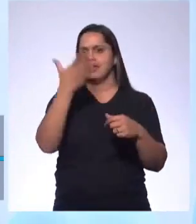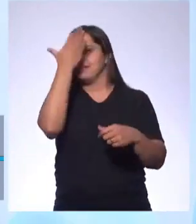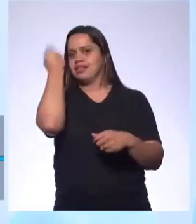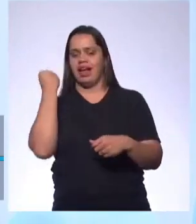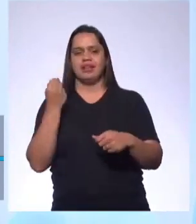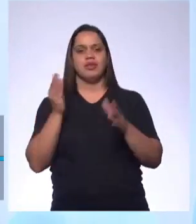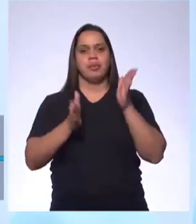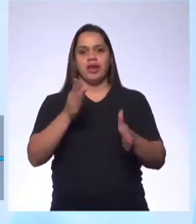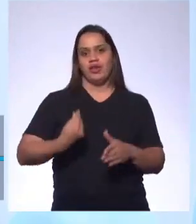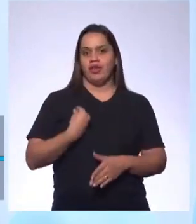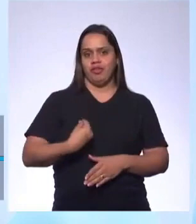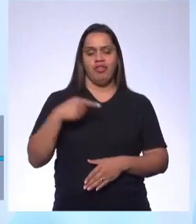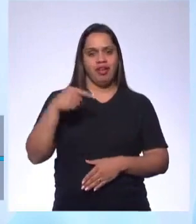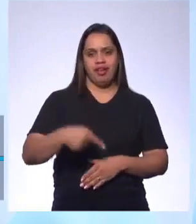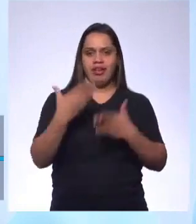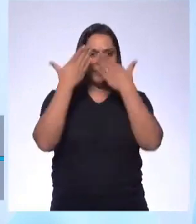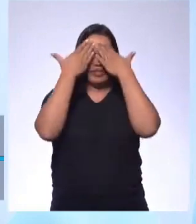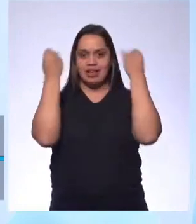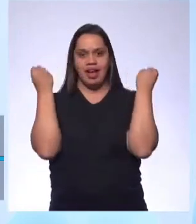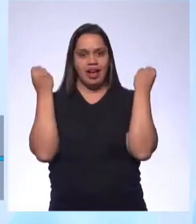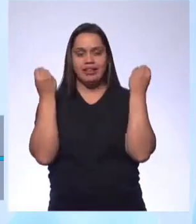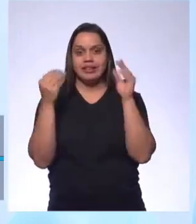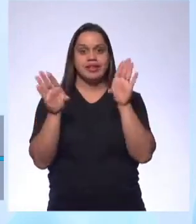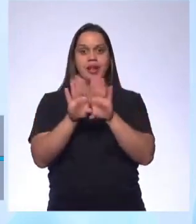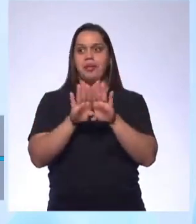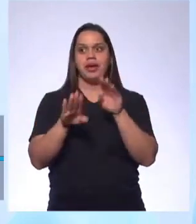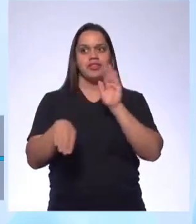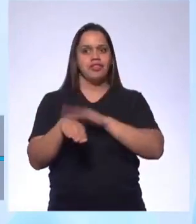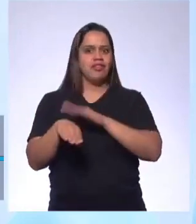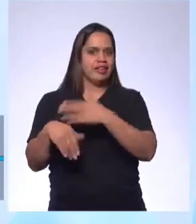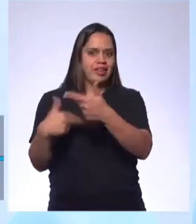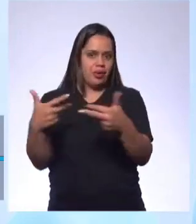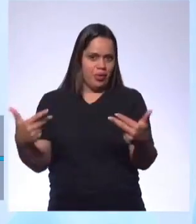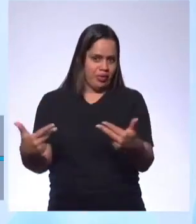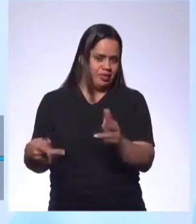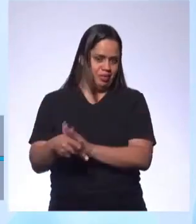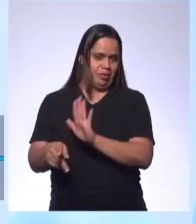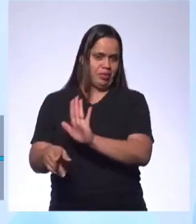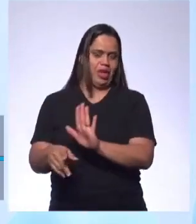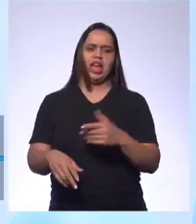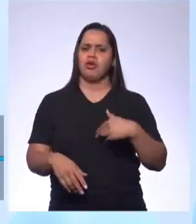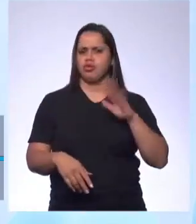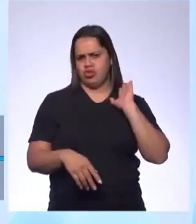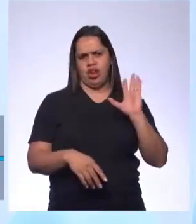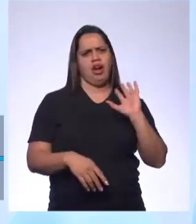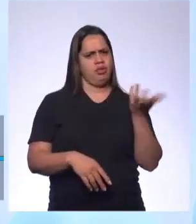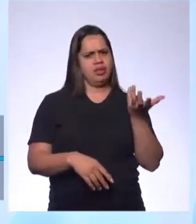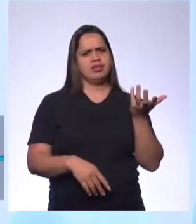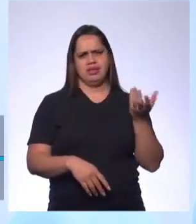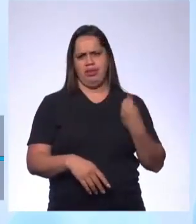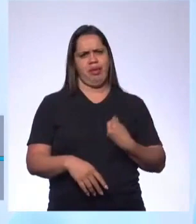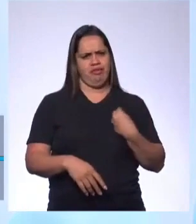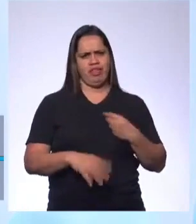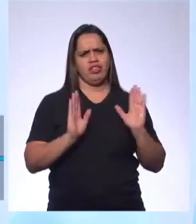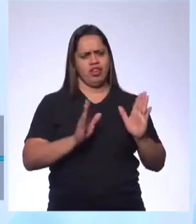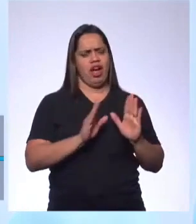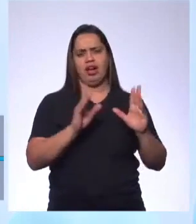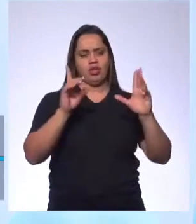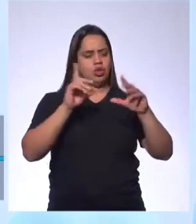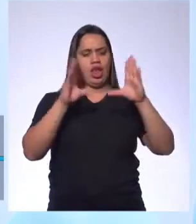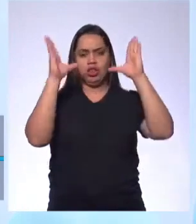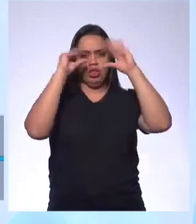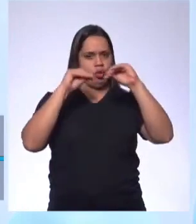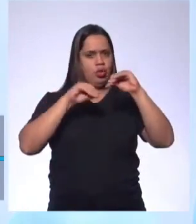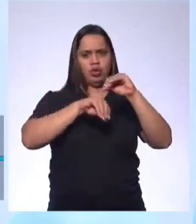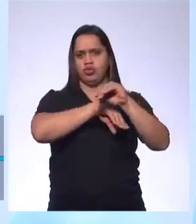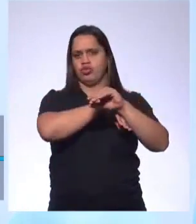está vivendo, você esquece, às vezes, até de fazer alguma coisa. Eu já passei noite sem dormir e, ó, a hora foi, nem vi. Quando vi, já era 6 da